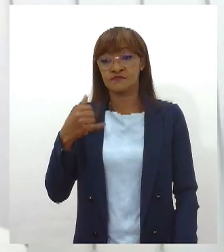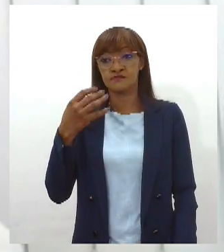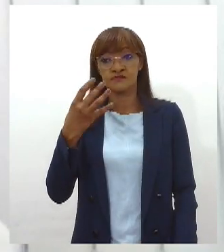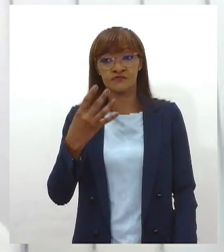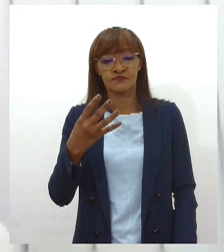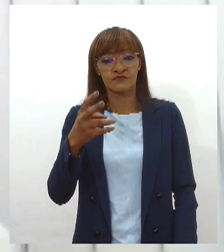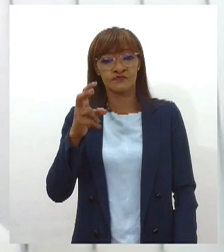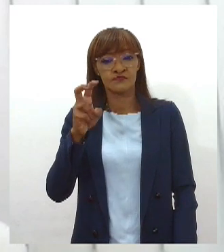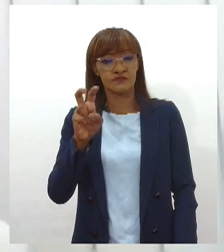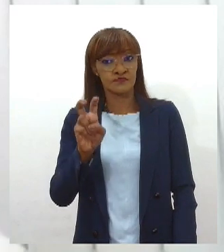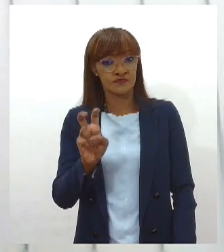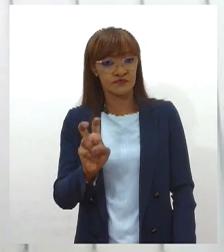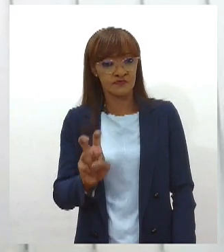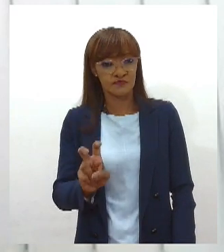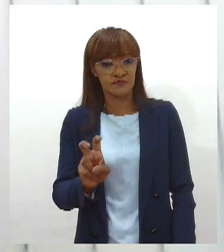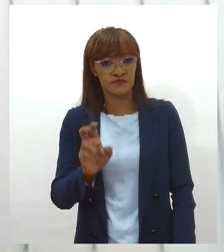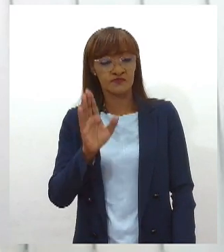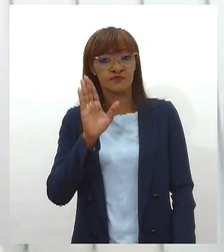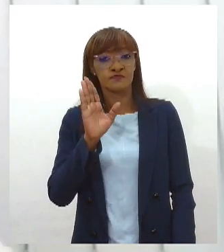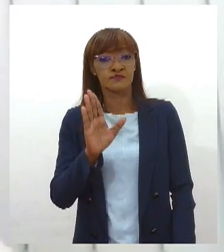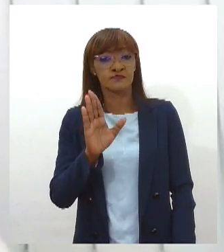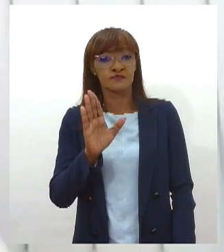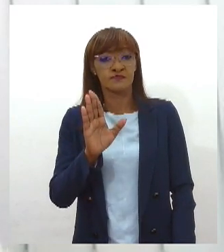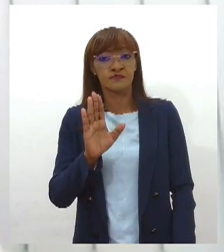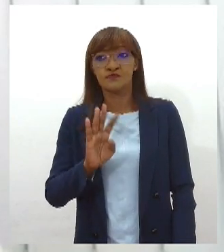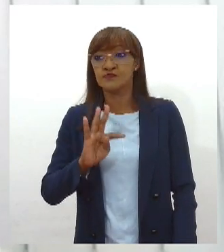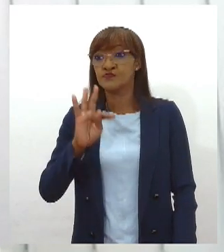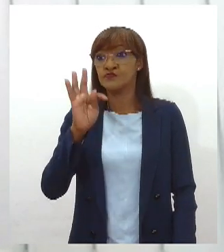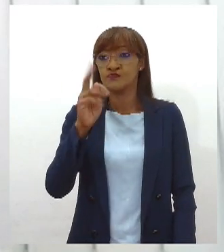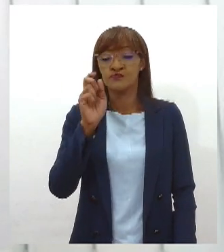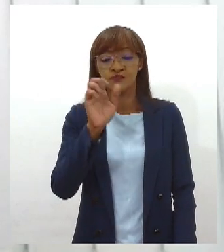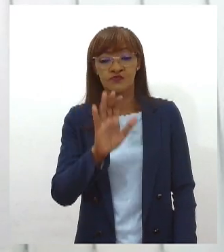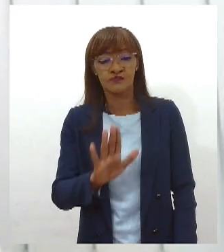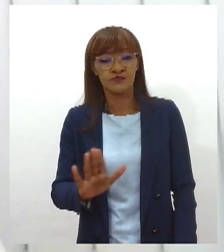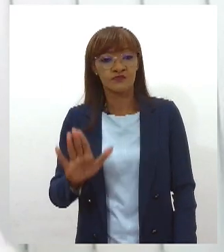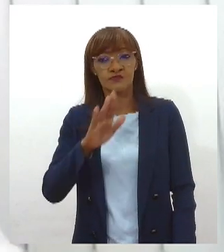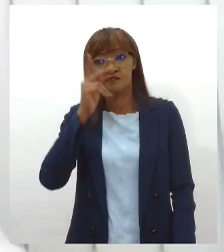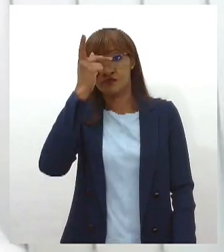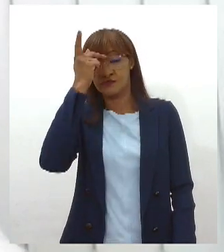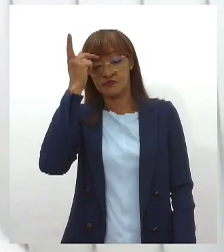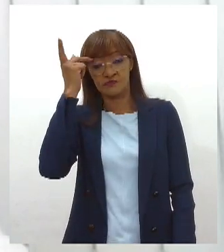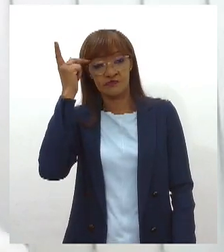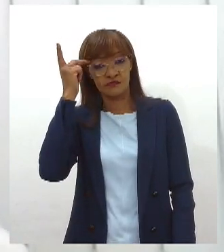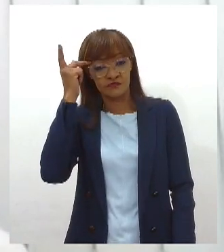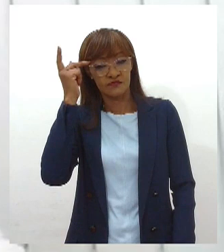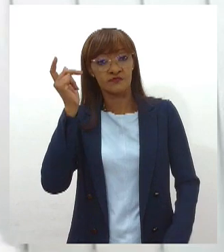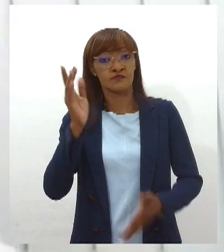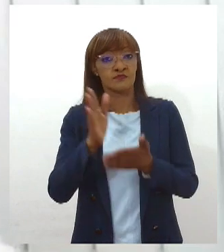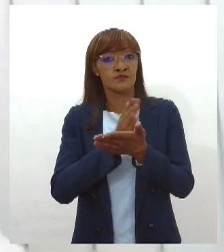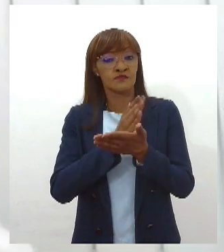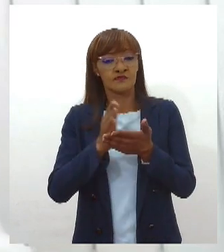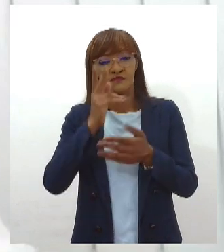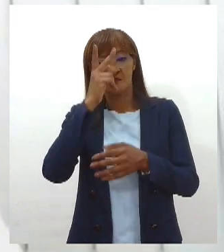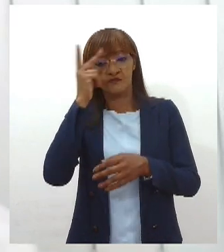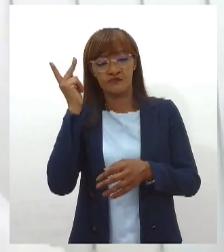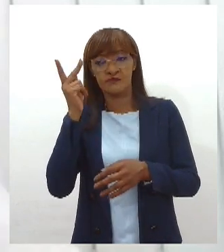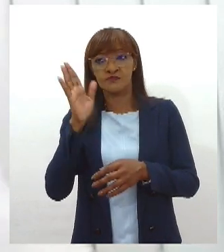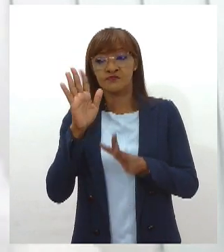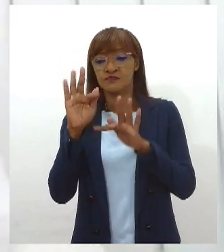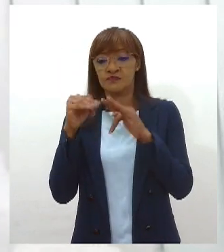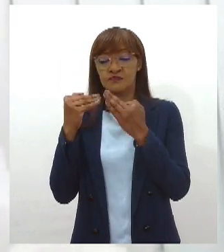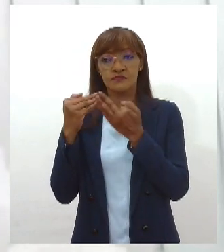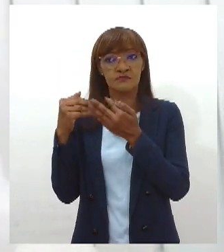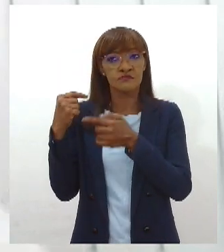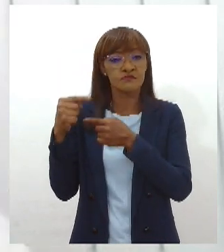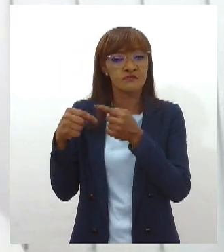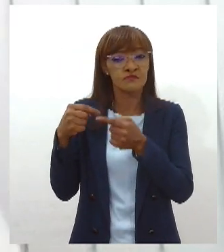população geral. Nos indivíduos que têm história familiar ou que já tiveram outro